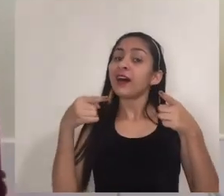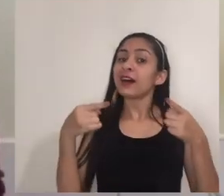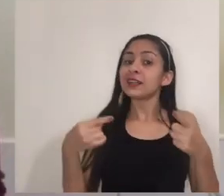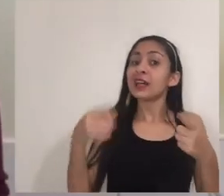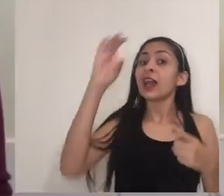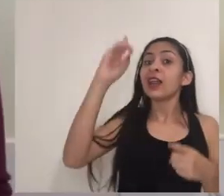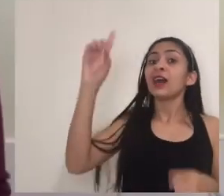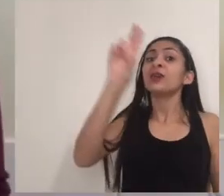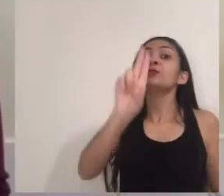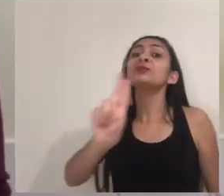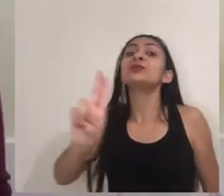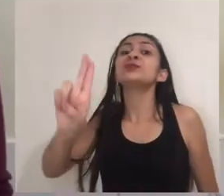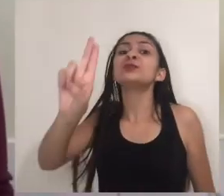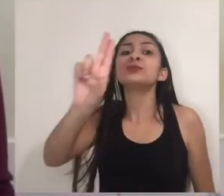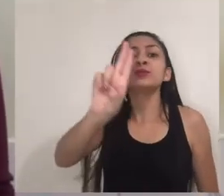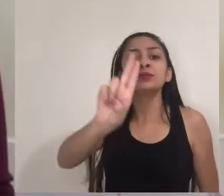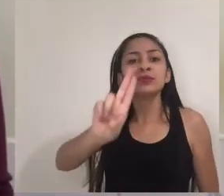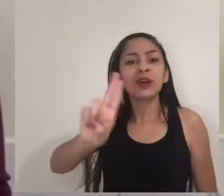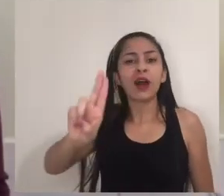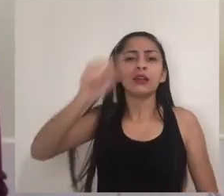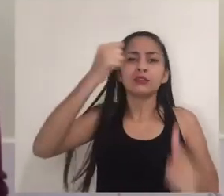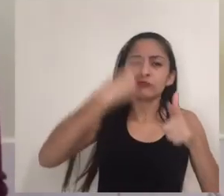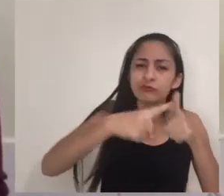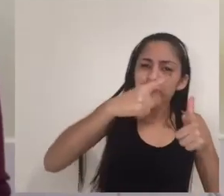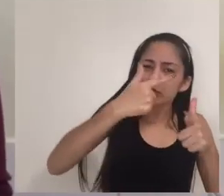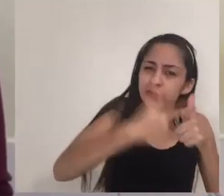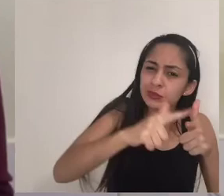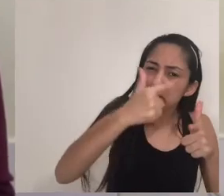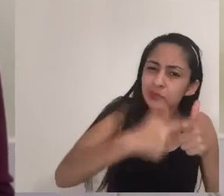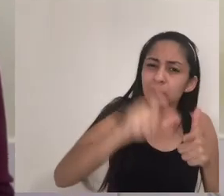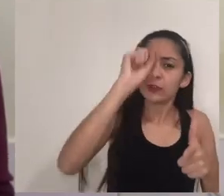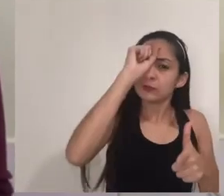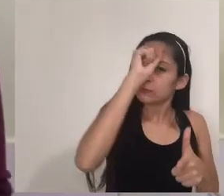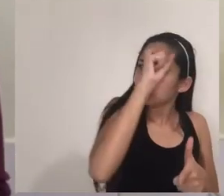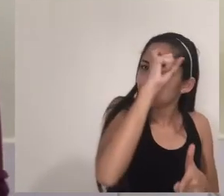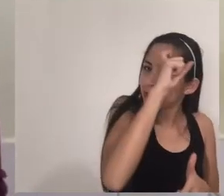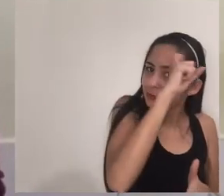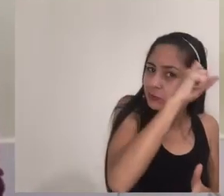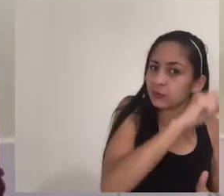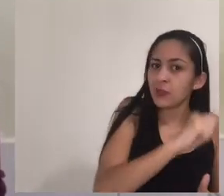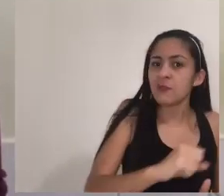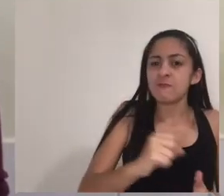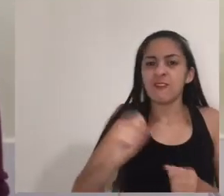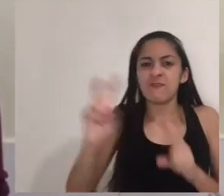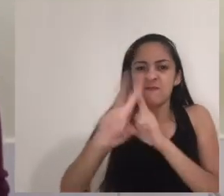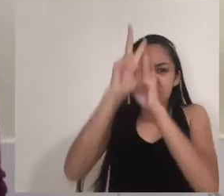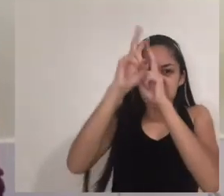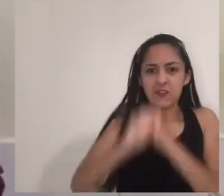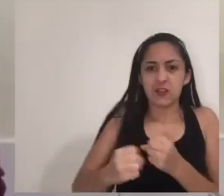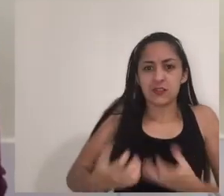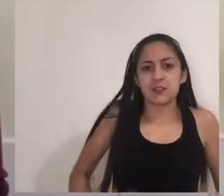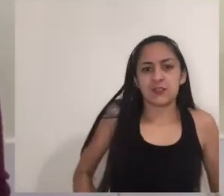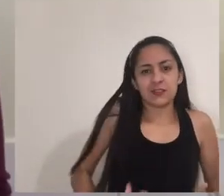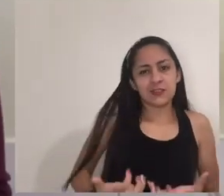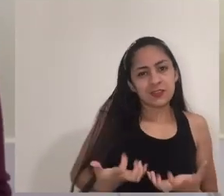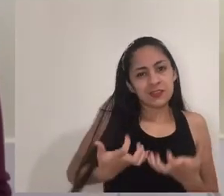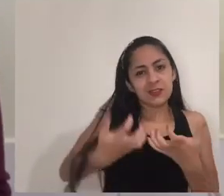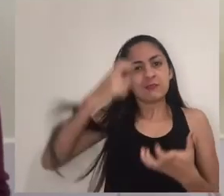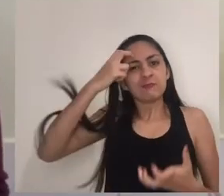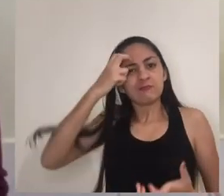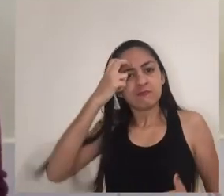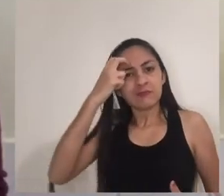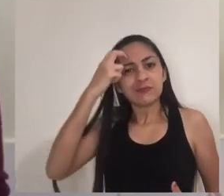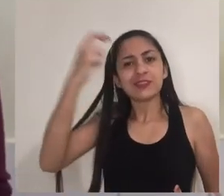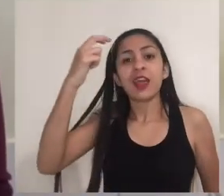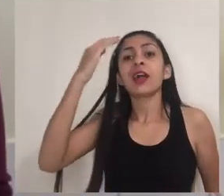que o Senhor aperfeiçoa o poder dele na nossa vida, que ele nos torna mais fortes, mais maduros, com mais